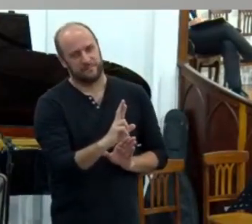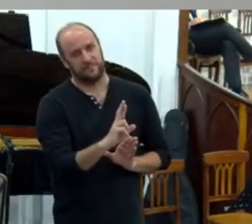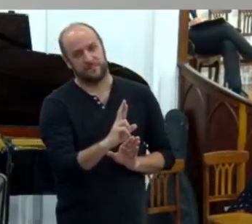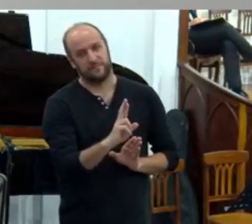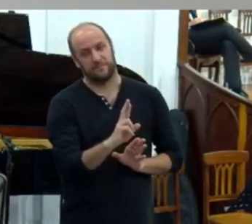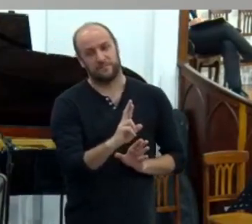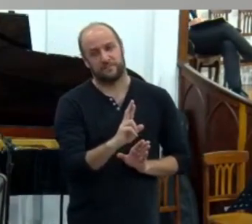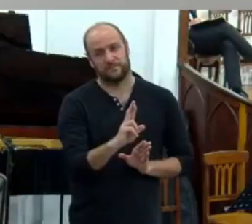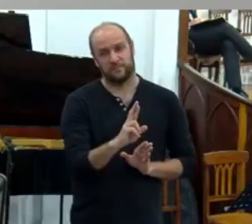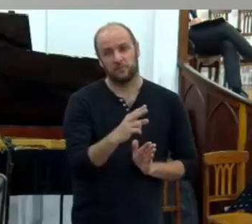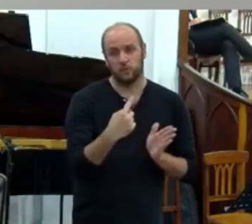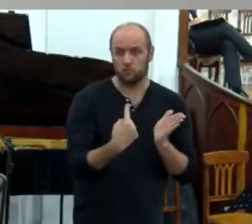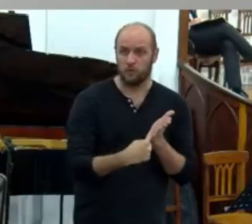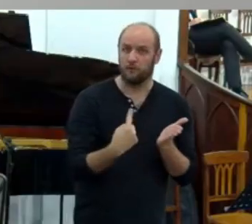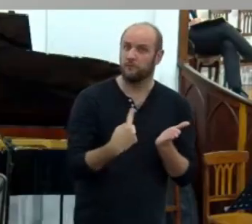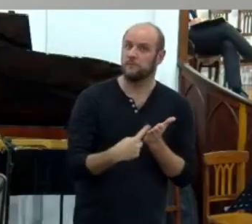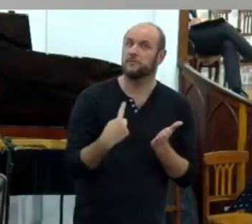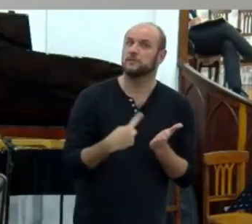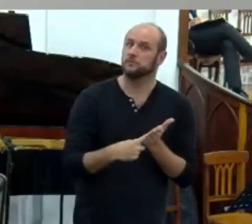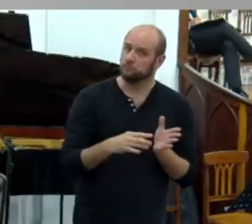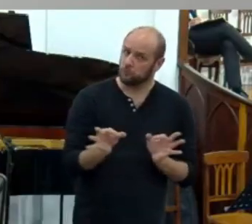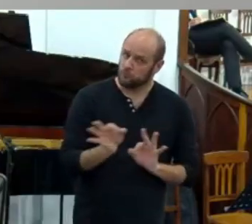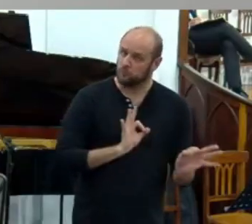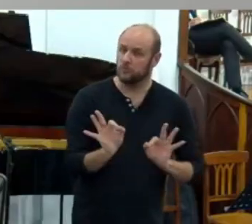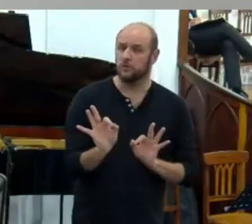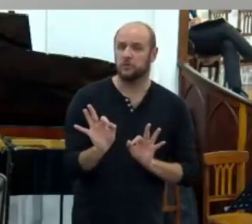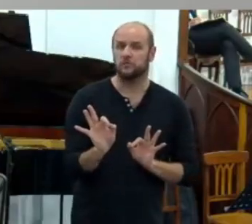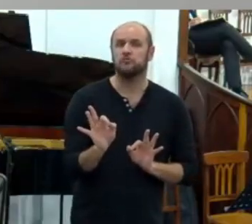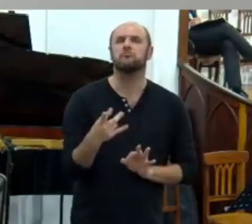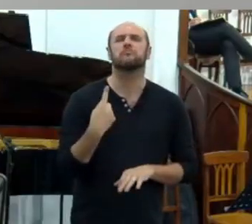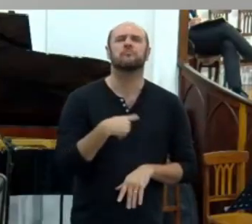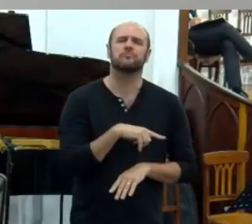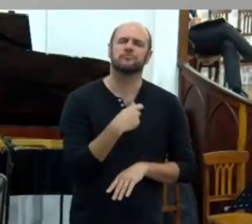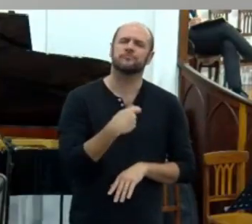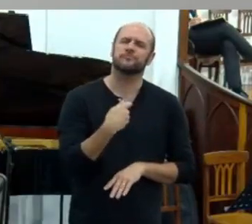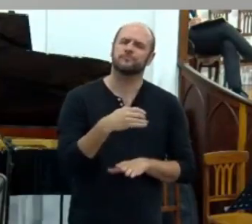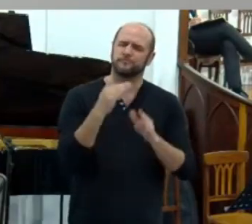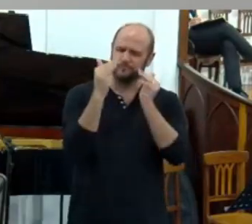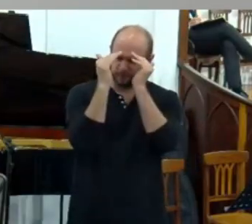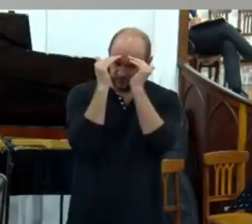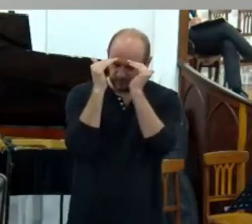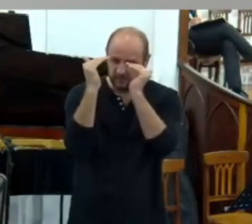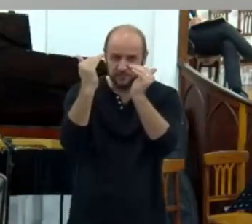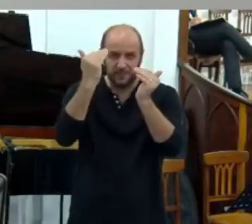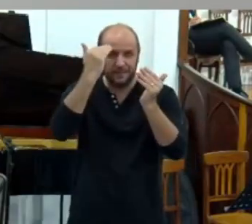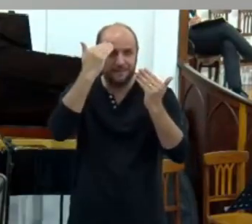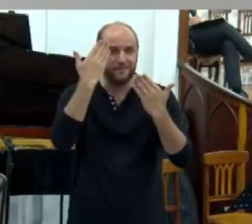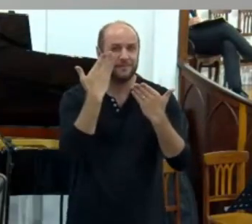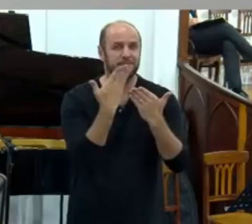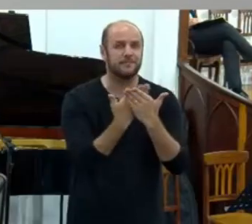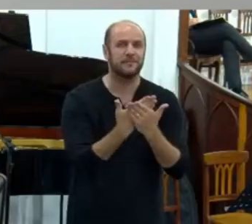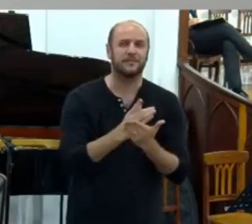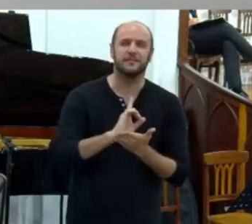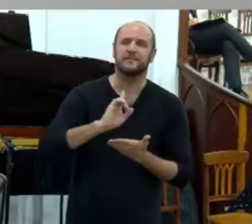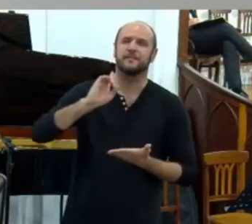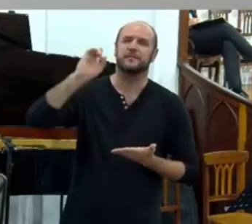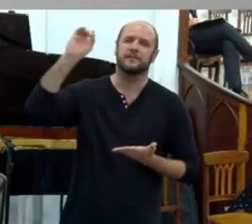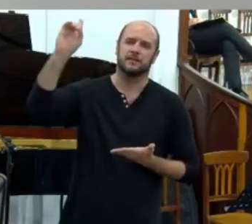como uma advertência para que obedeçamos e confiemos no nosso